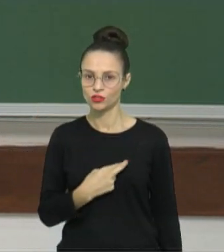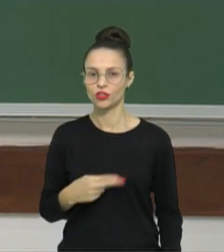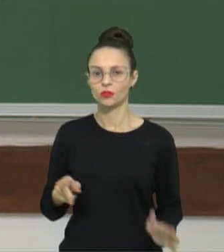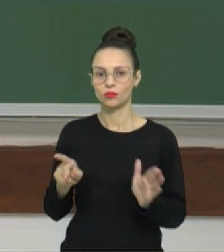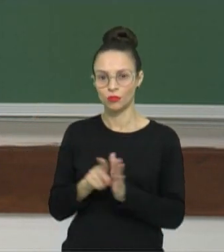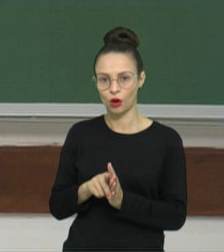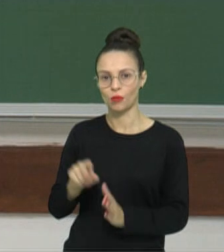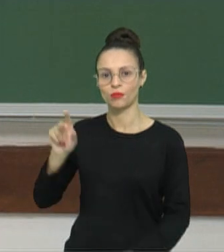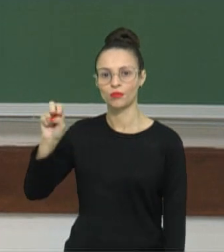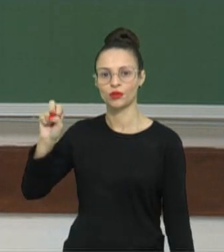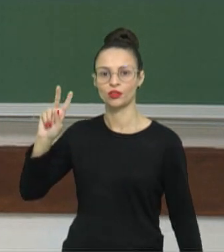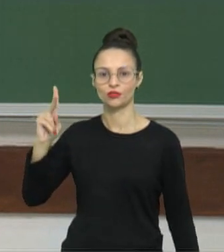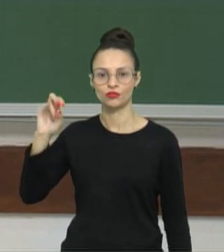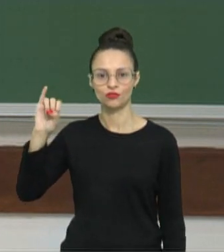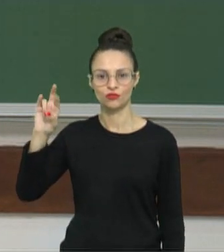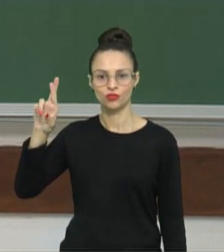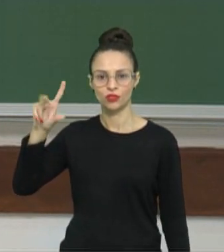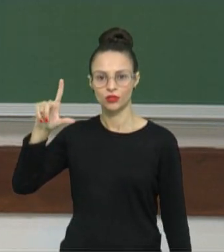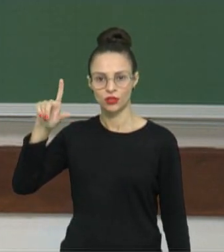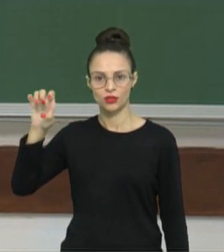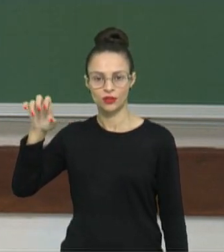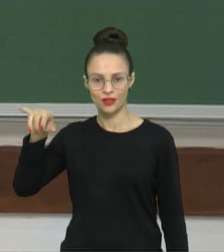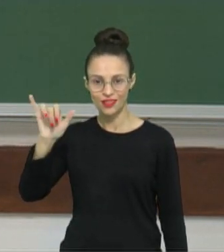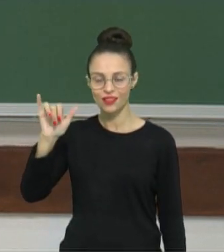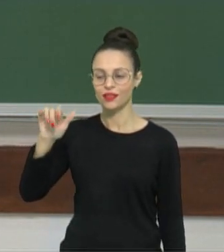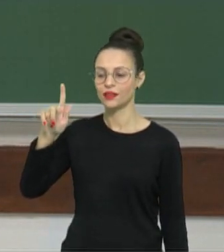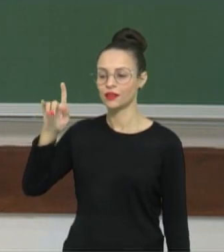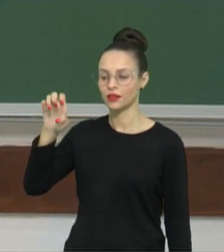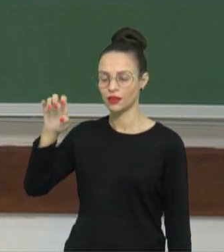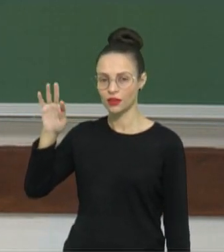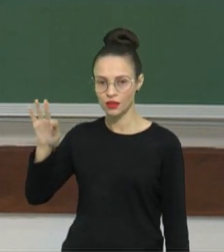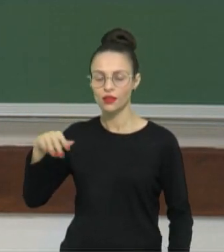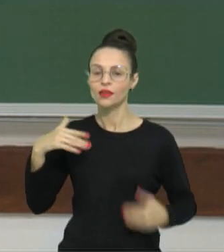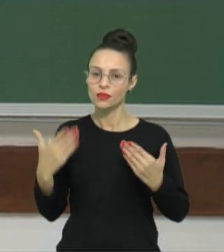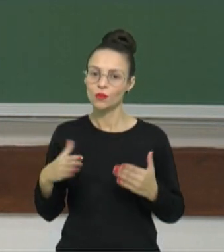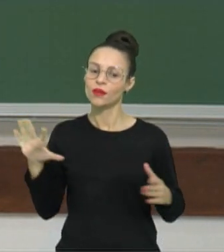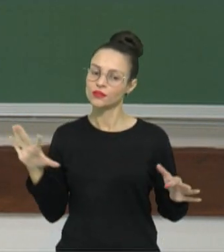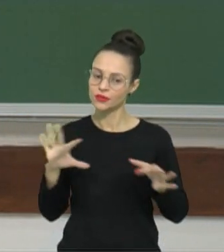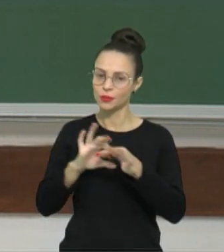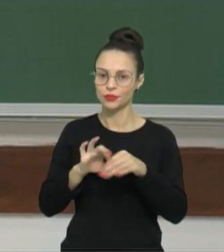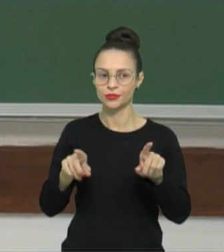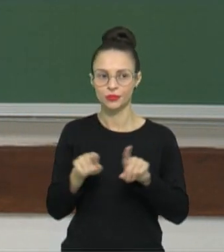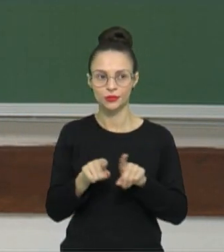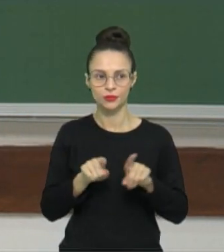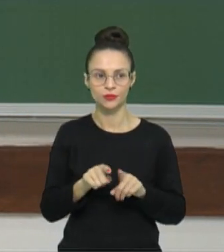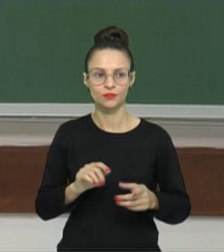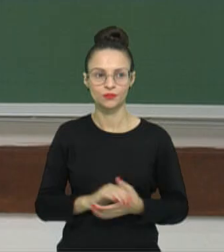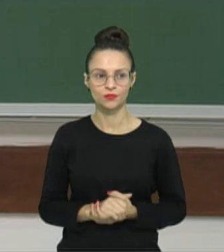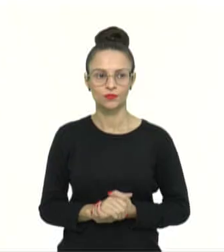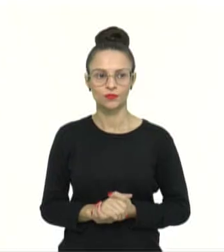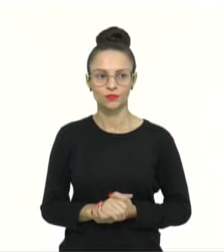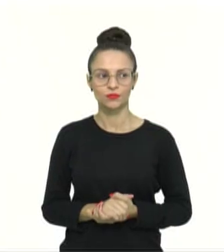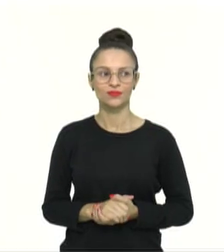e Goethe principalmente, Lessing também, que o Nietzsche se aproxima. E